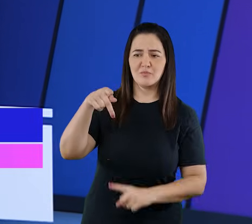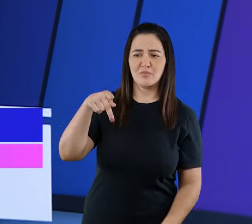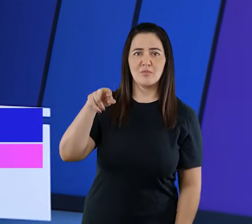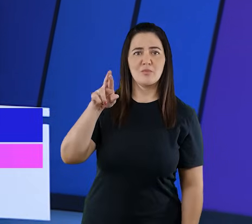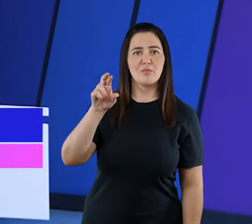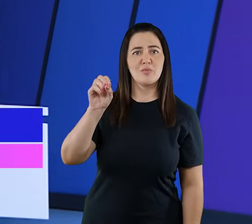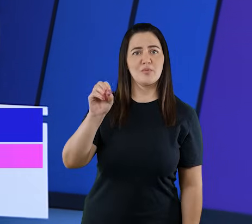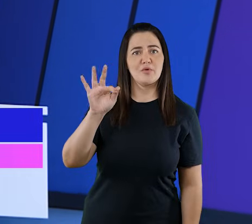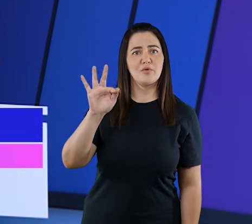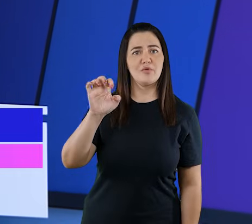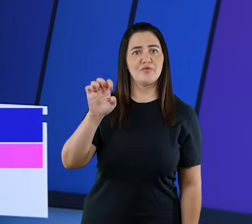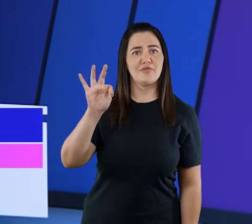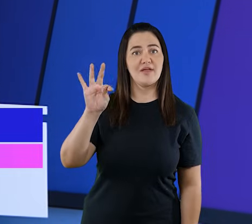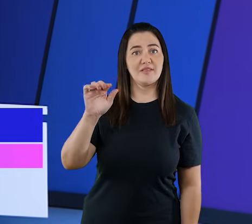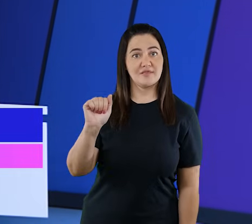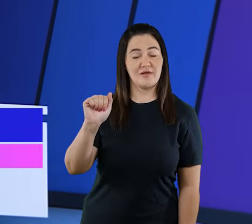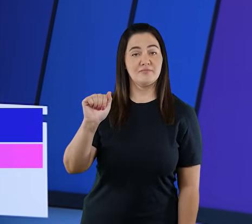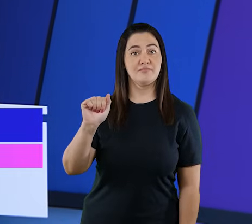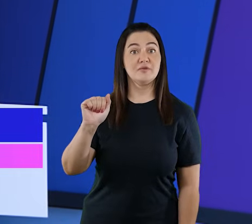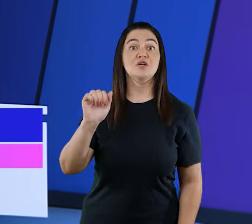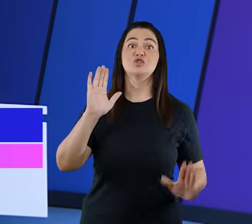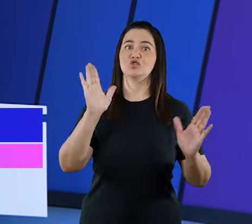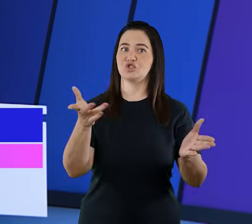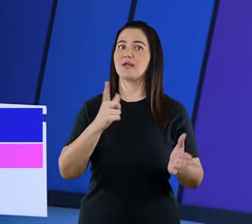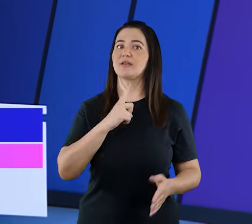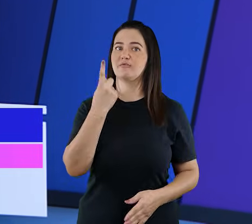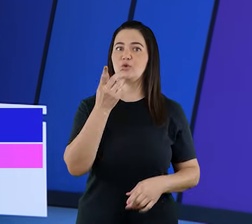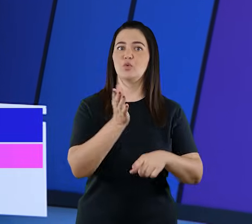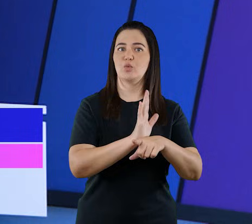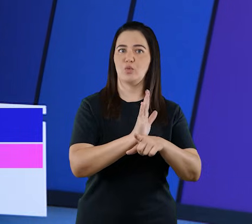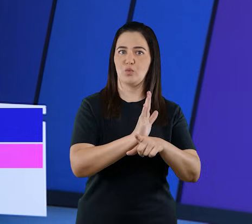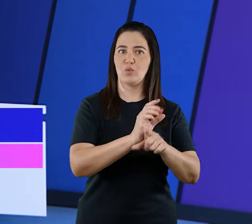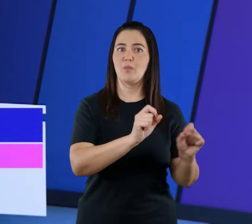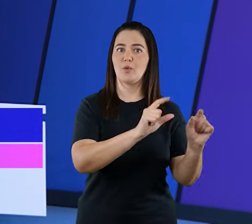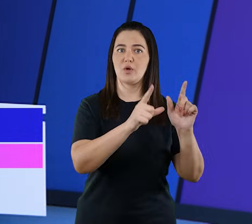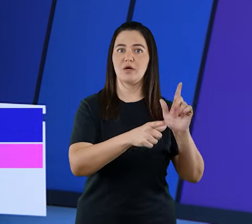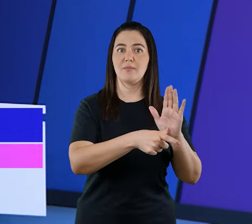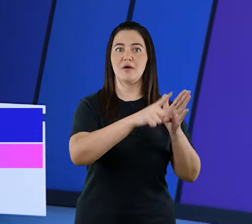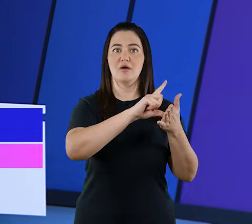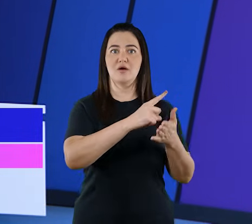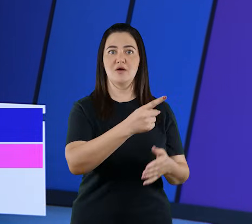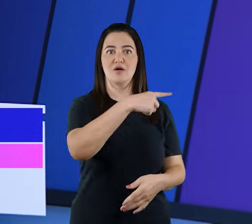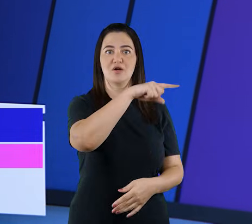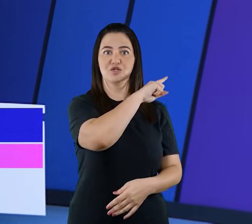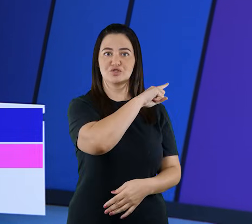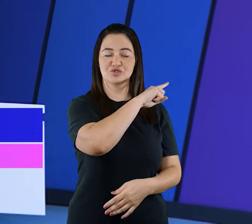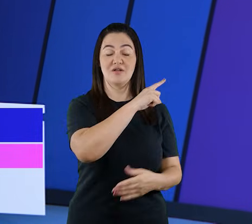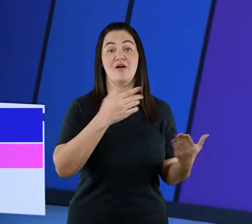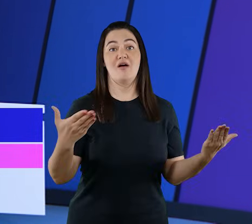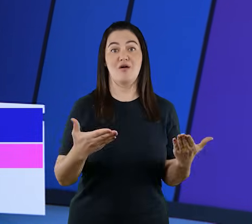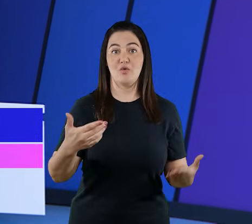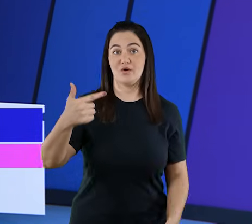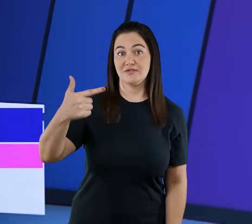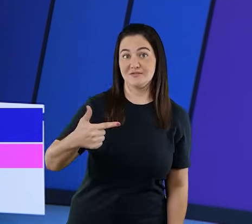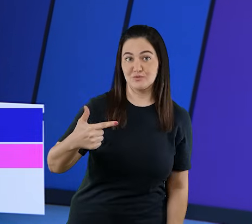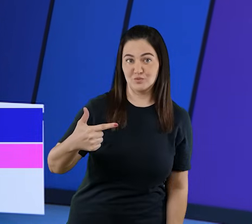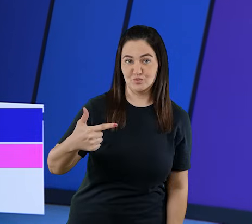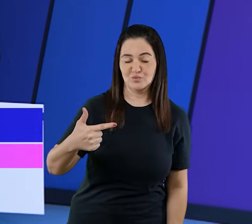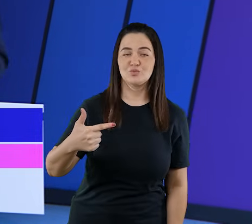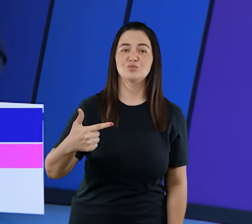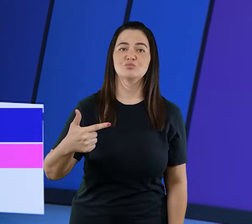quando nós começamos a entender que o dom de profecia não terminou quando a Bíblia foi totalmente